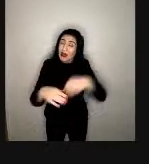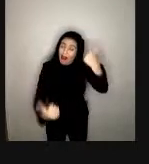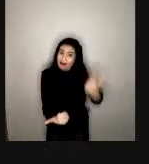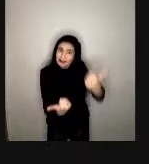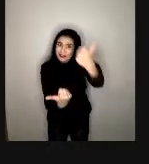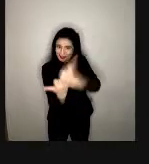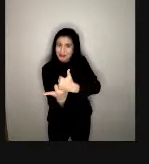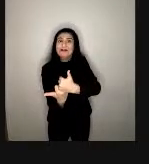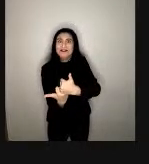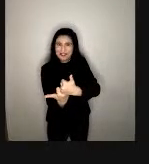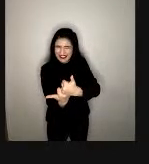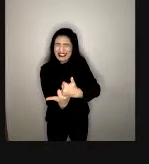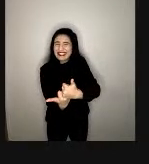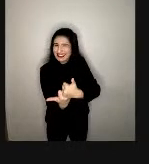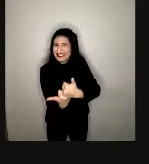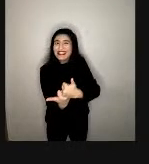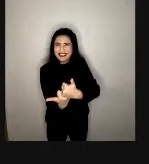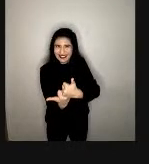gente